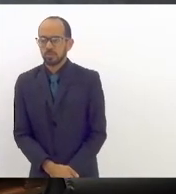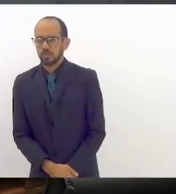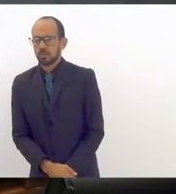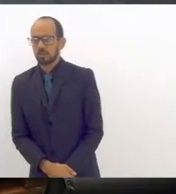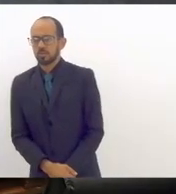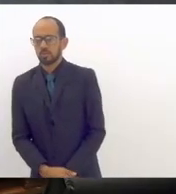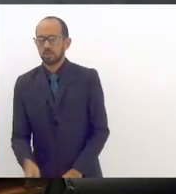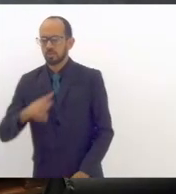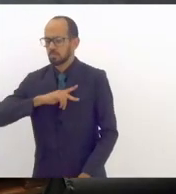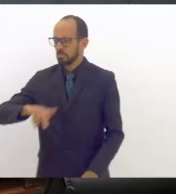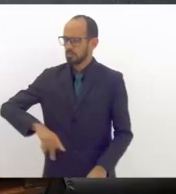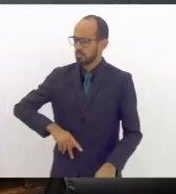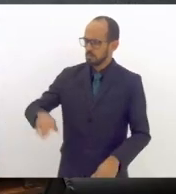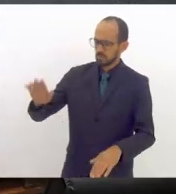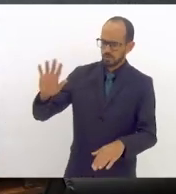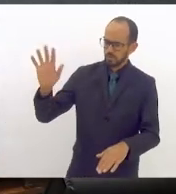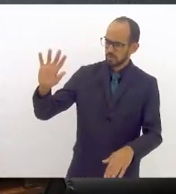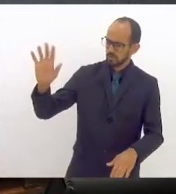presidente